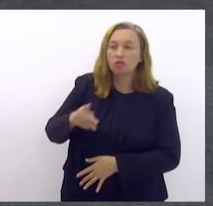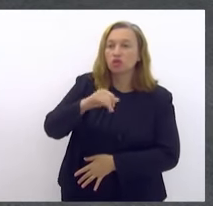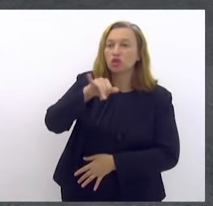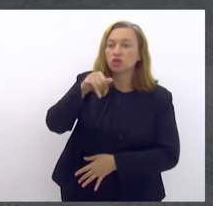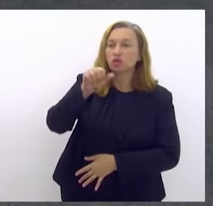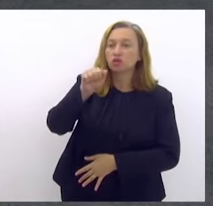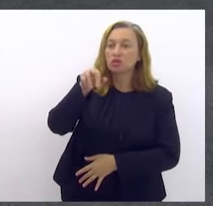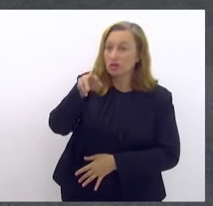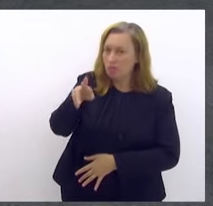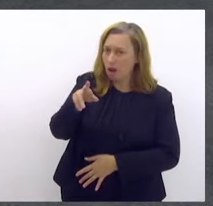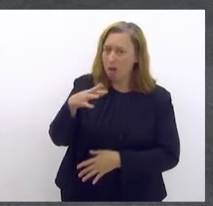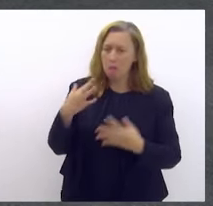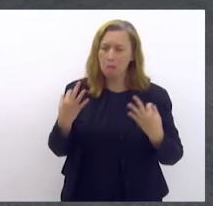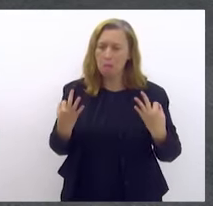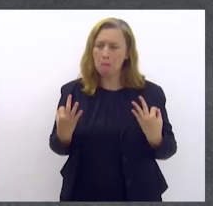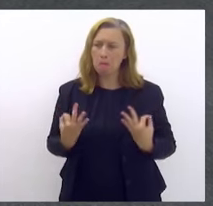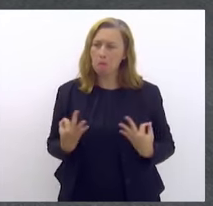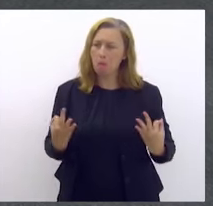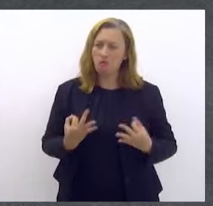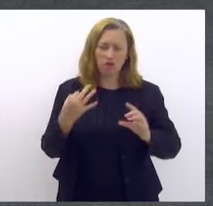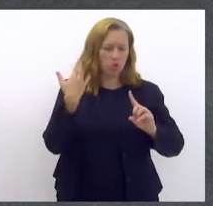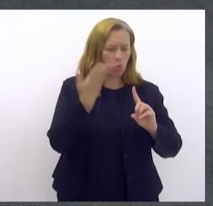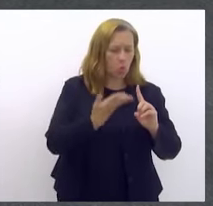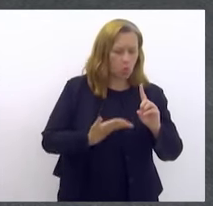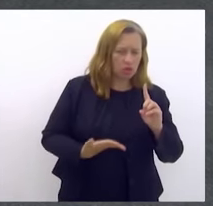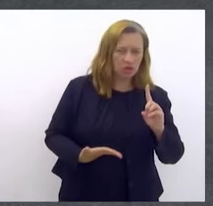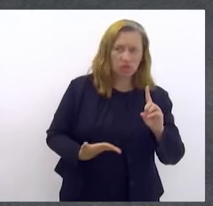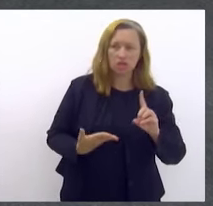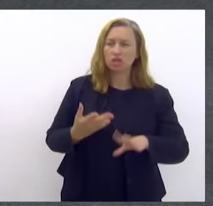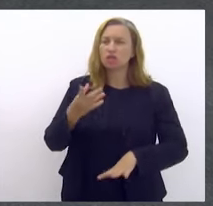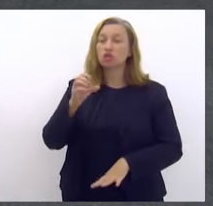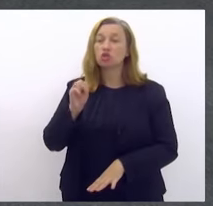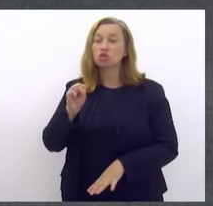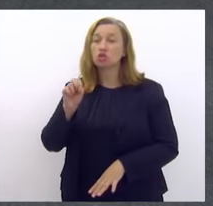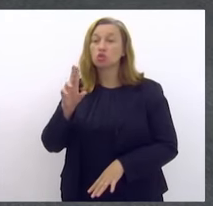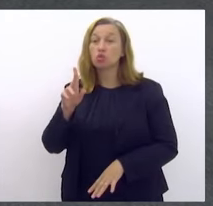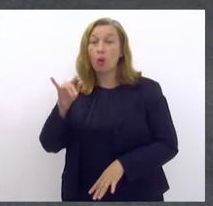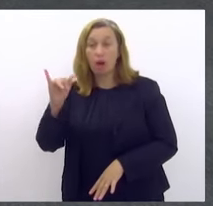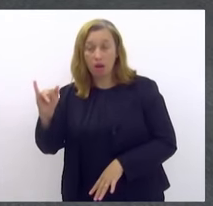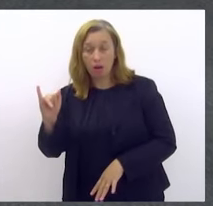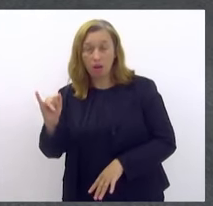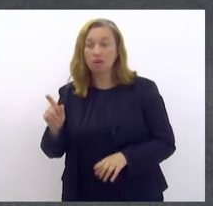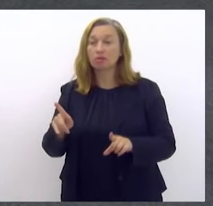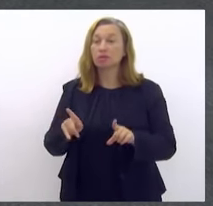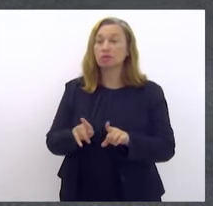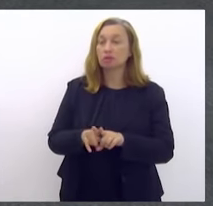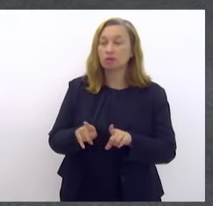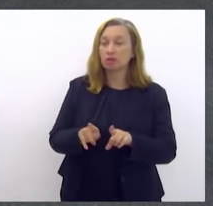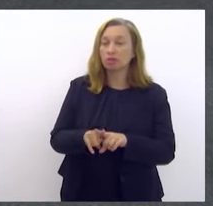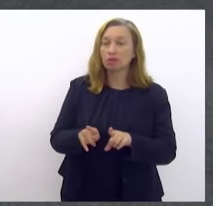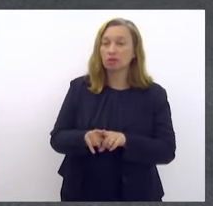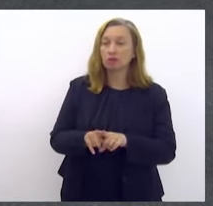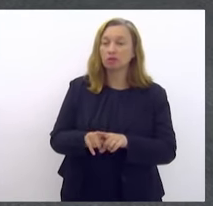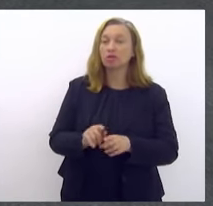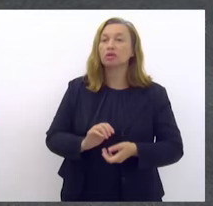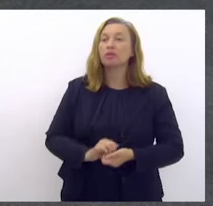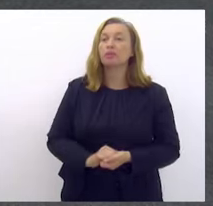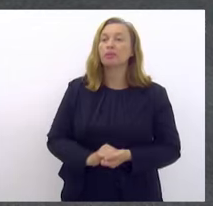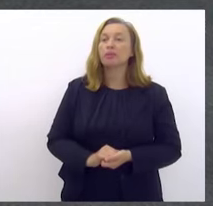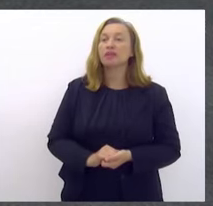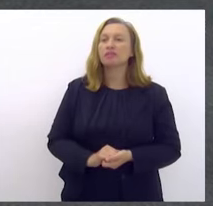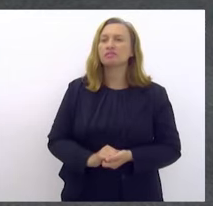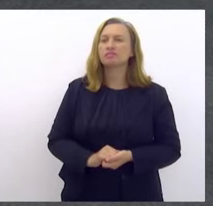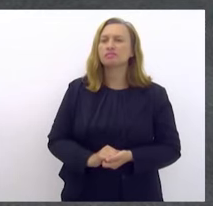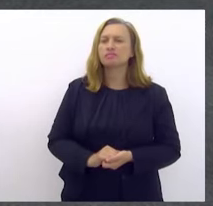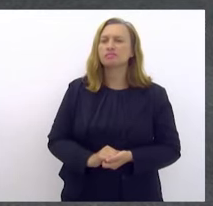pela excelente homenagem à querida Sueli Carneiro, trazer a produção de Sueli Carneiro para que